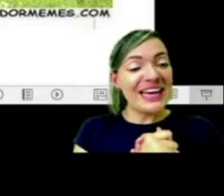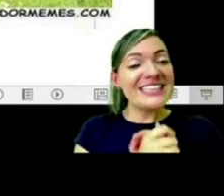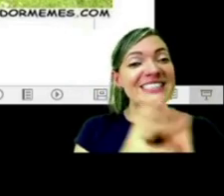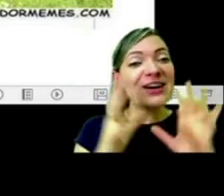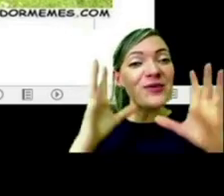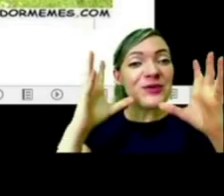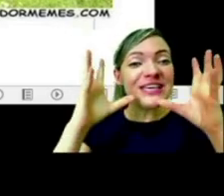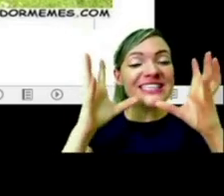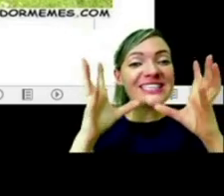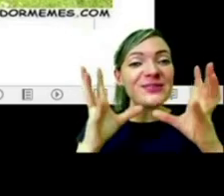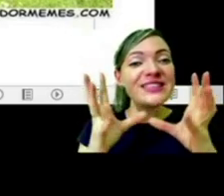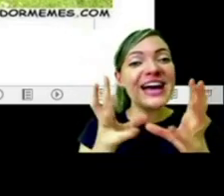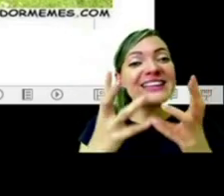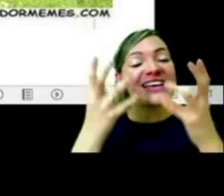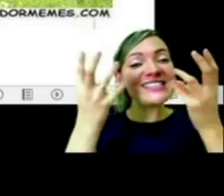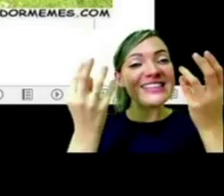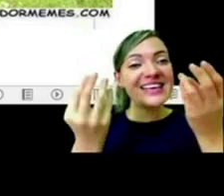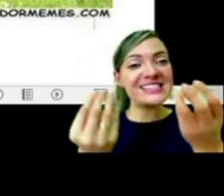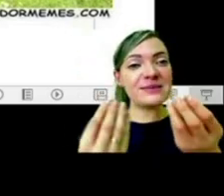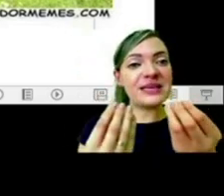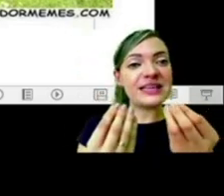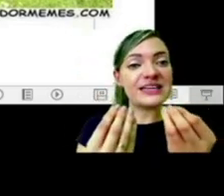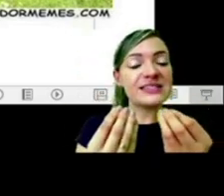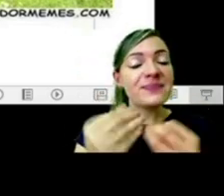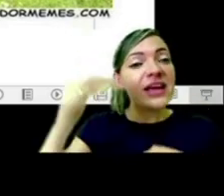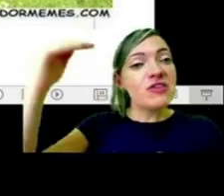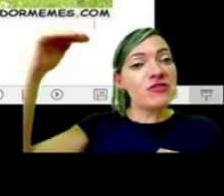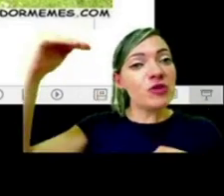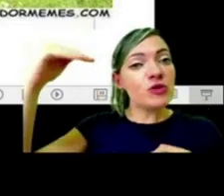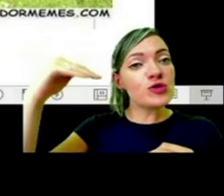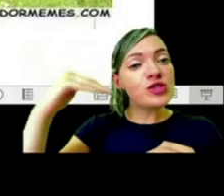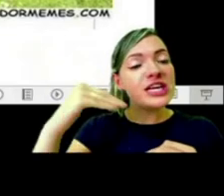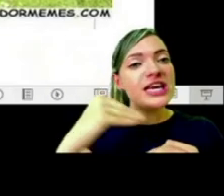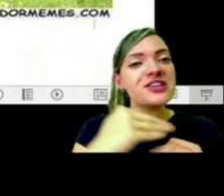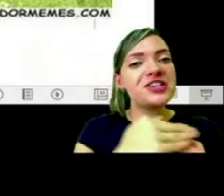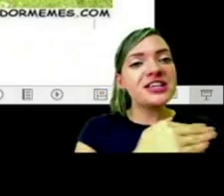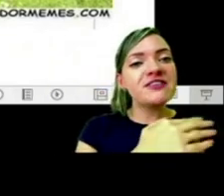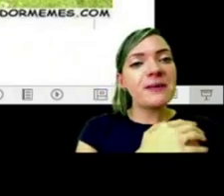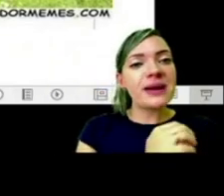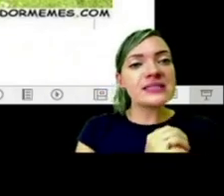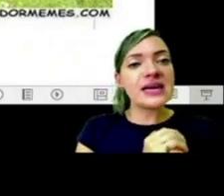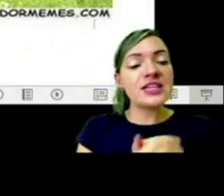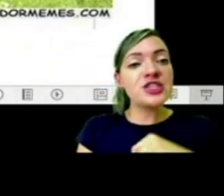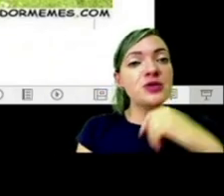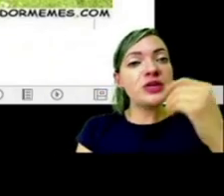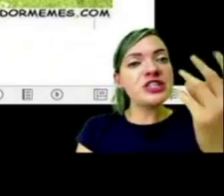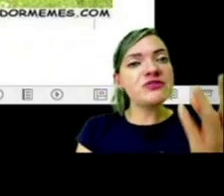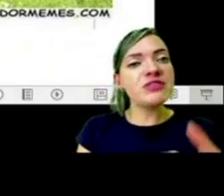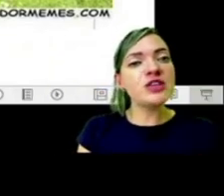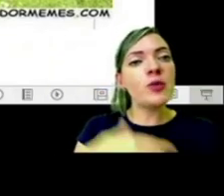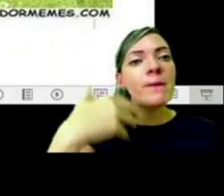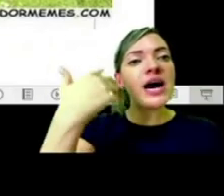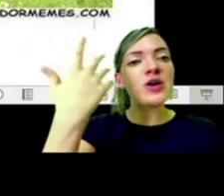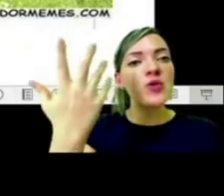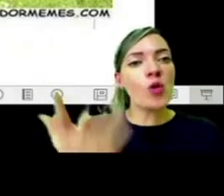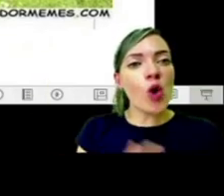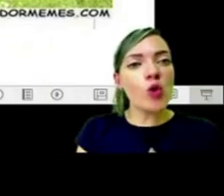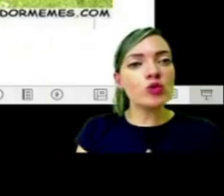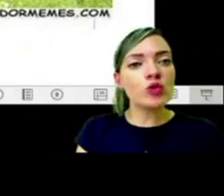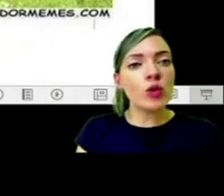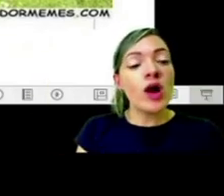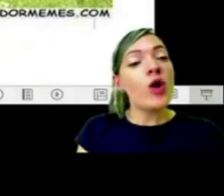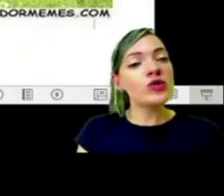isso. Então, o que são cadeias e teias alimentares? Fluxo de energia que vai passar de um indivíduo para